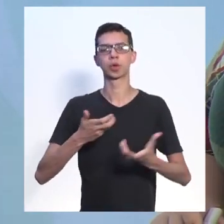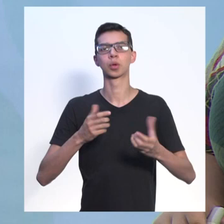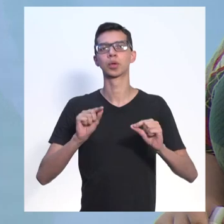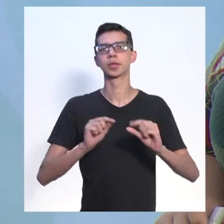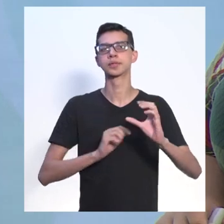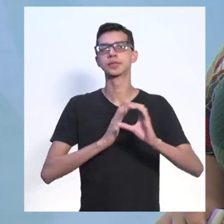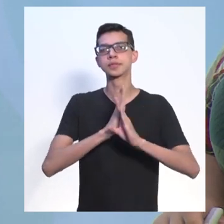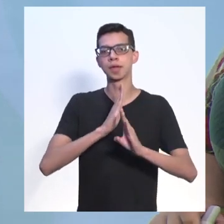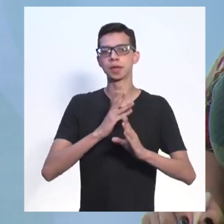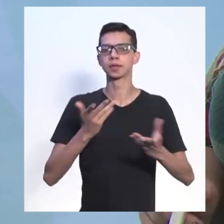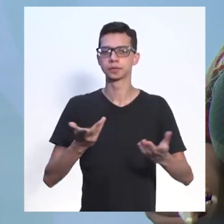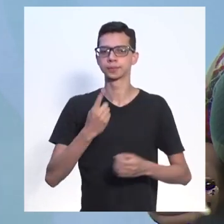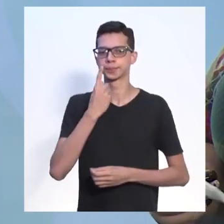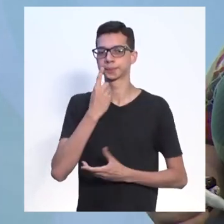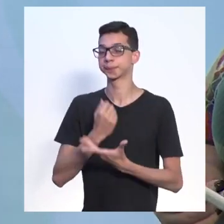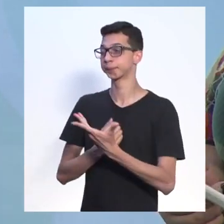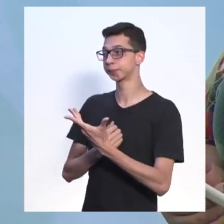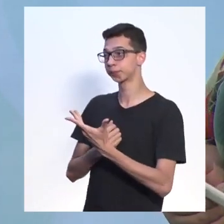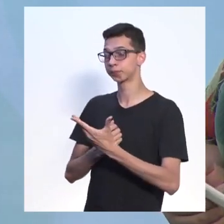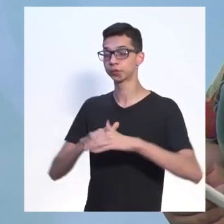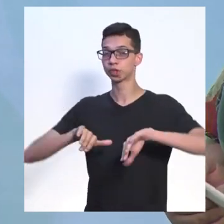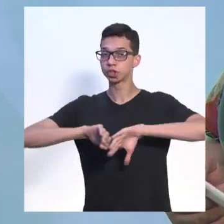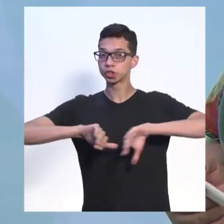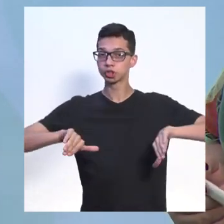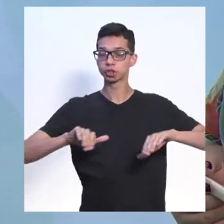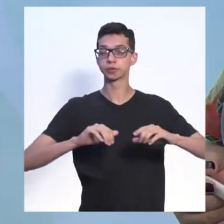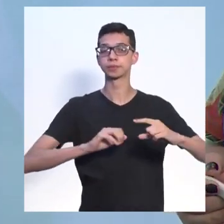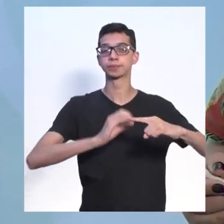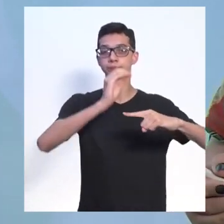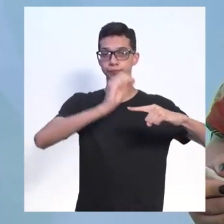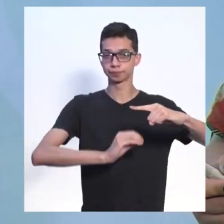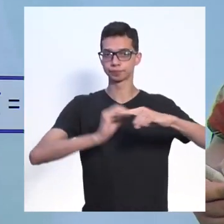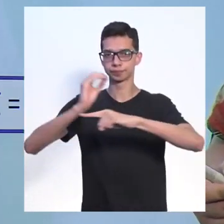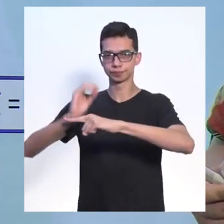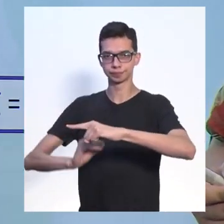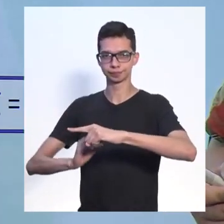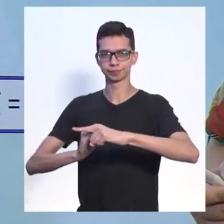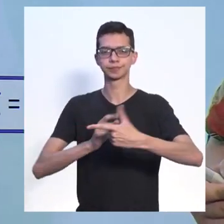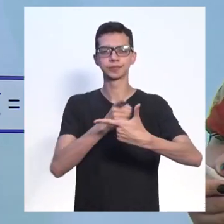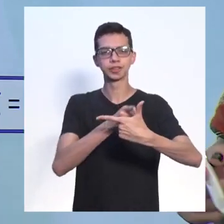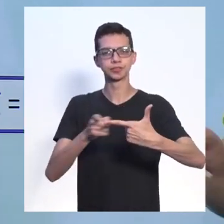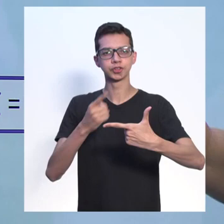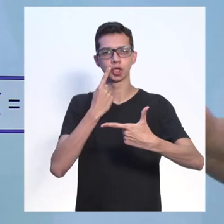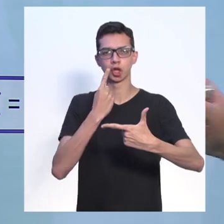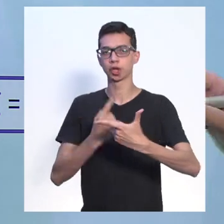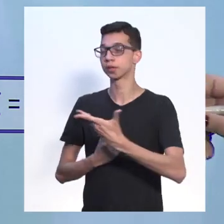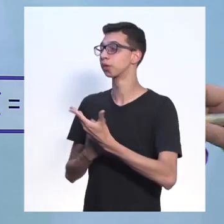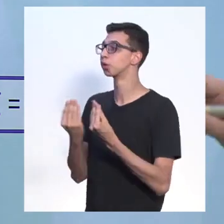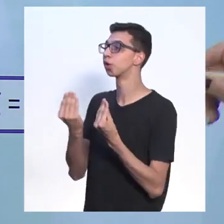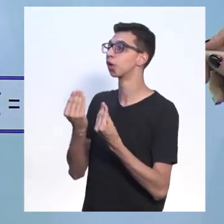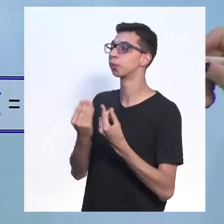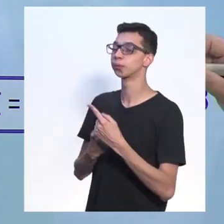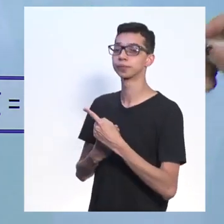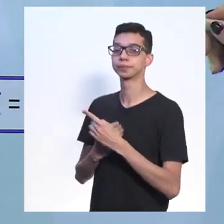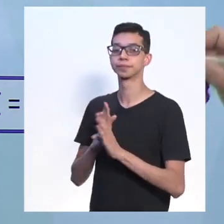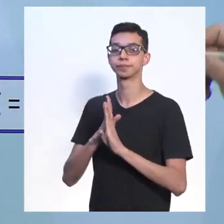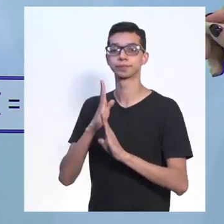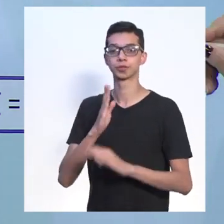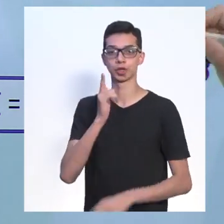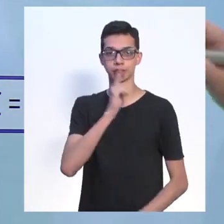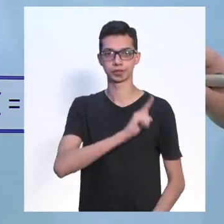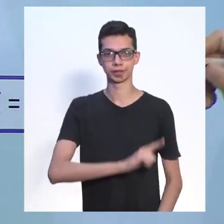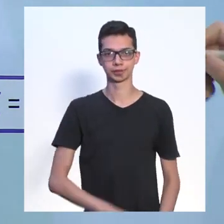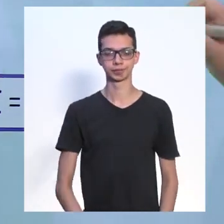lados, correto? Quando eu faço a divisão dos dois lados, ó, eu vou chegar aqui,